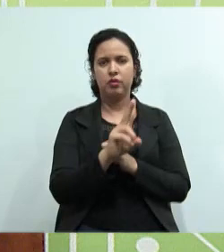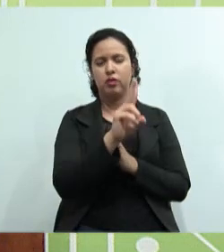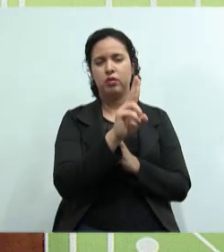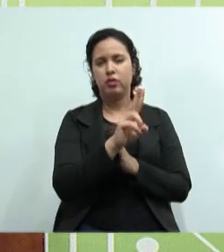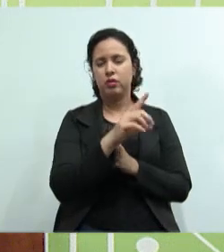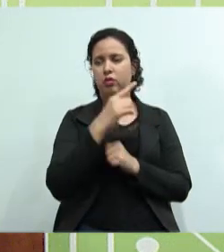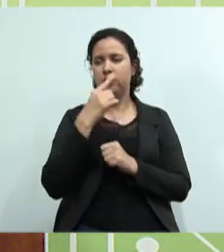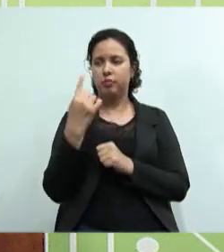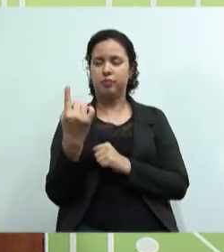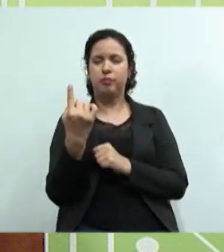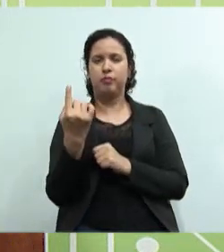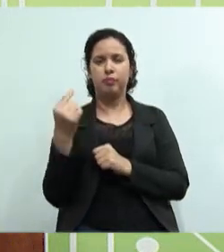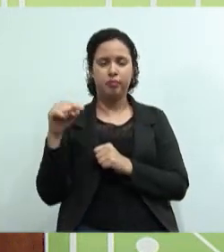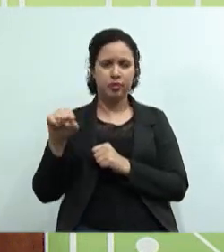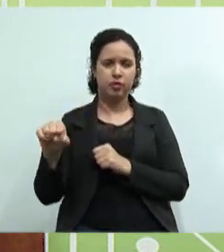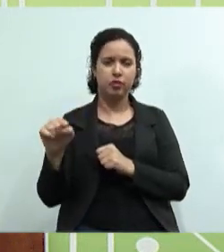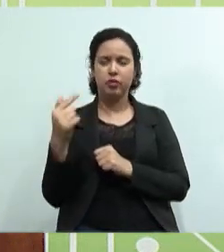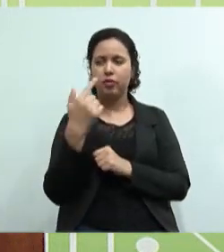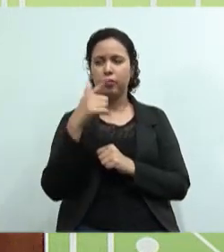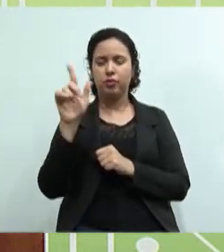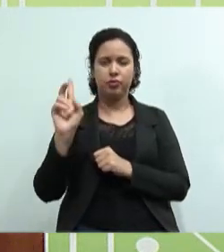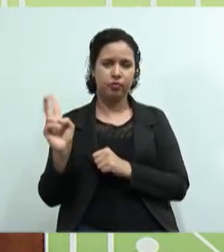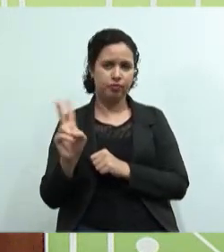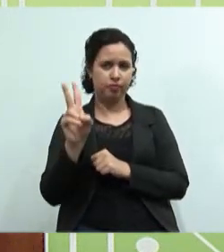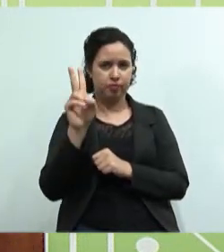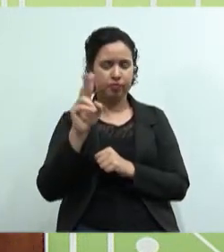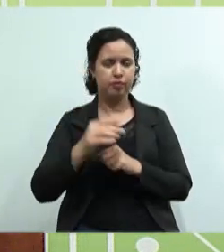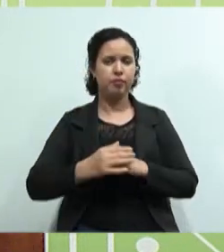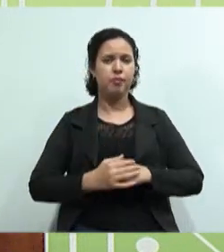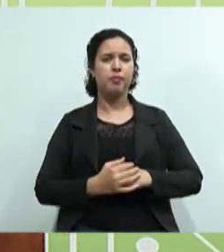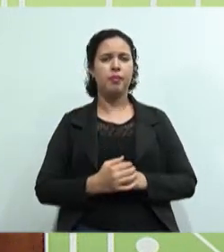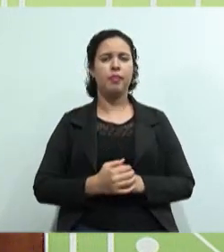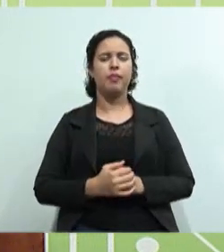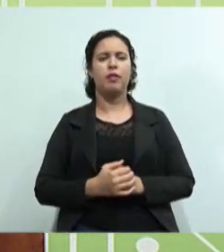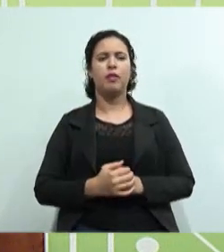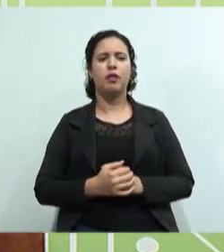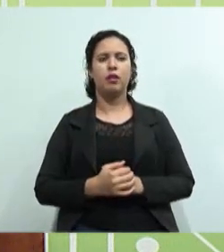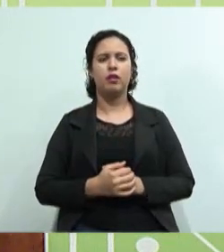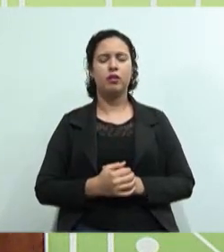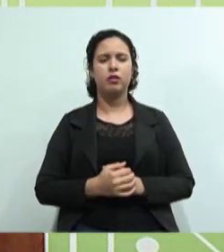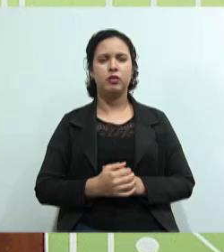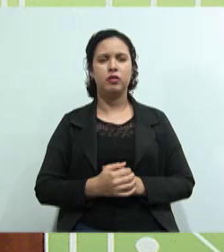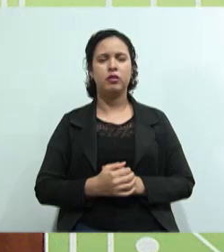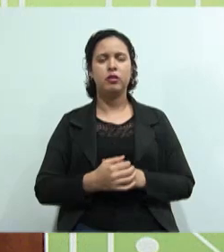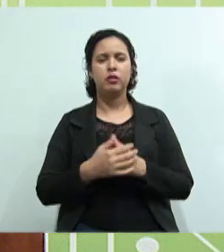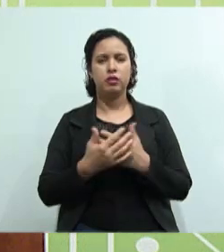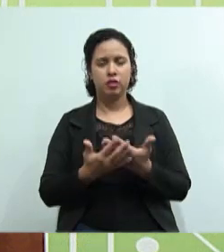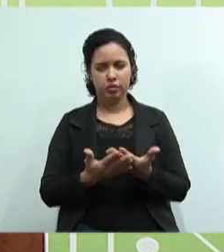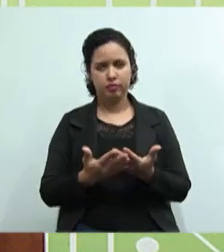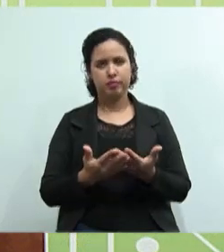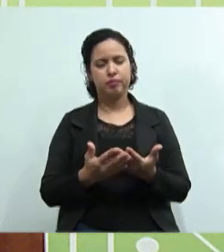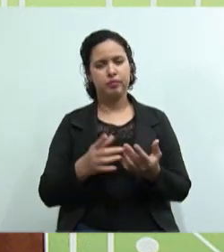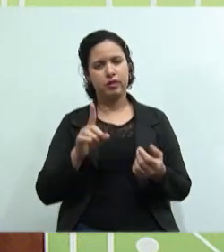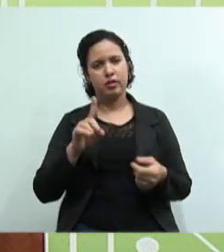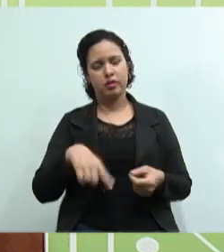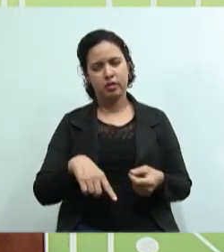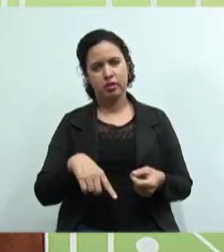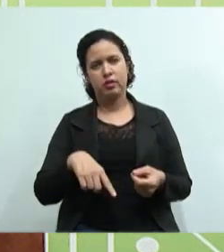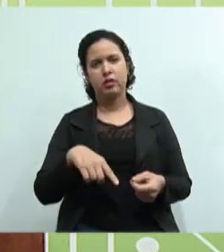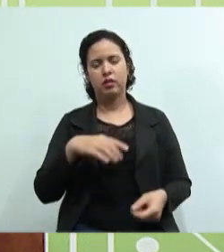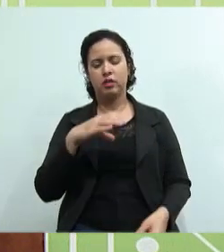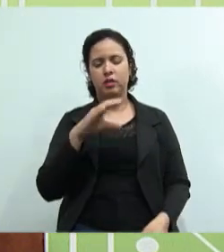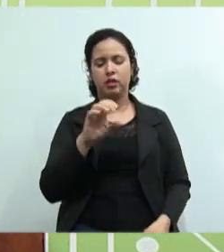1.000, outro valor. E os encargos tributários. A parte de encargos tributários, ela tem que ser